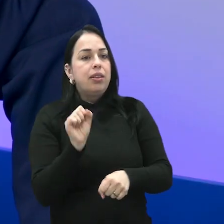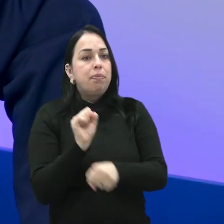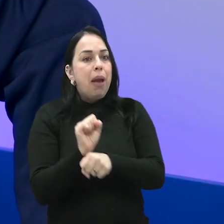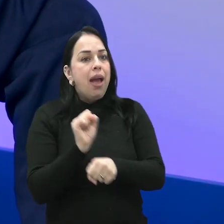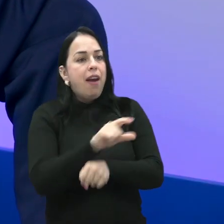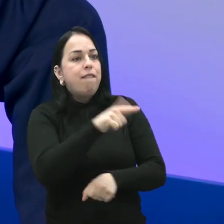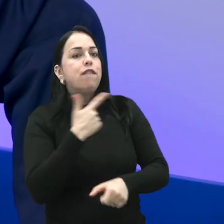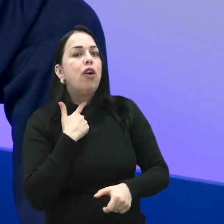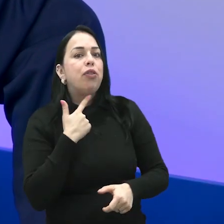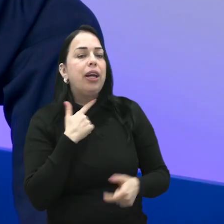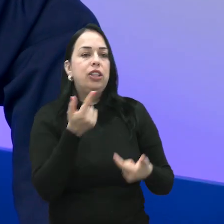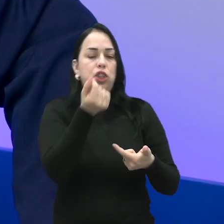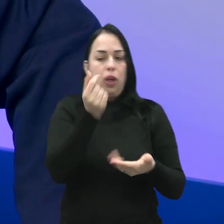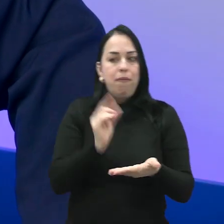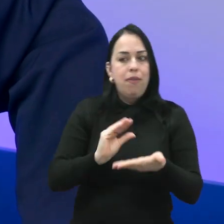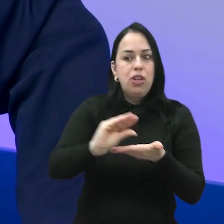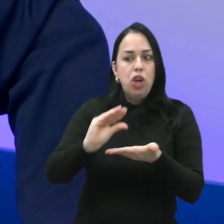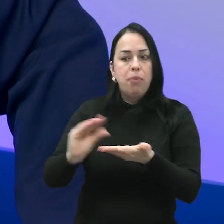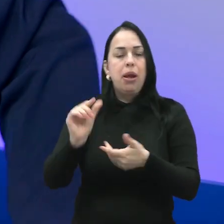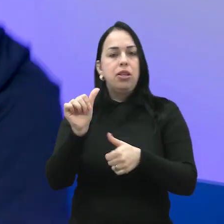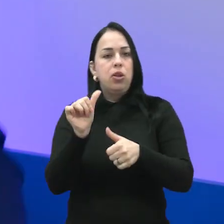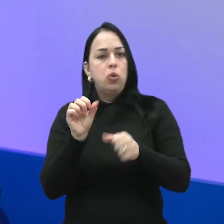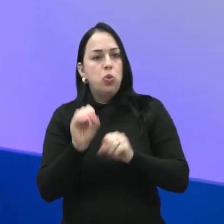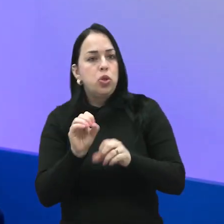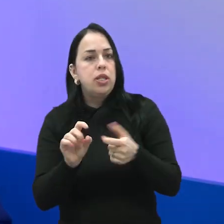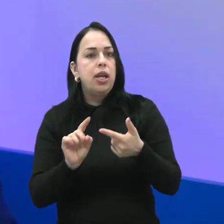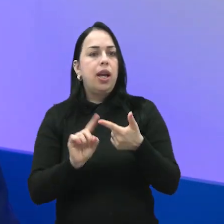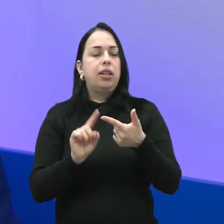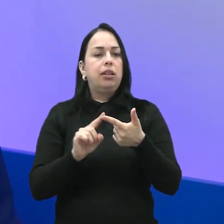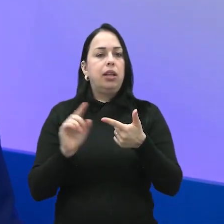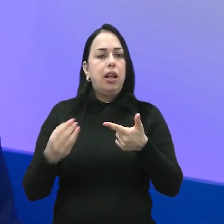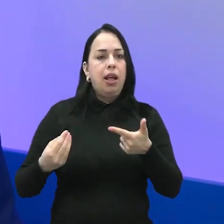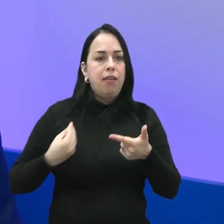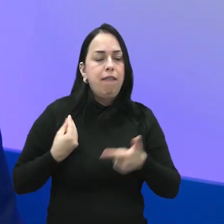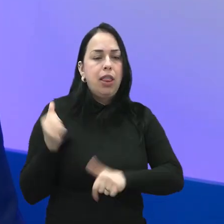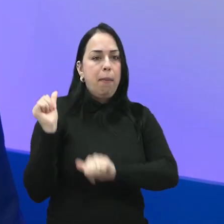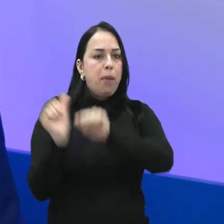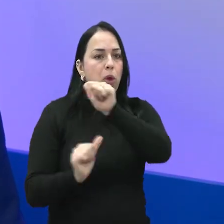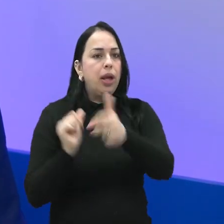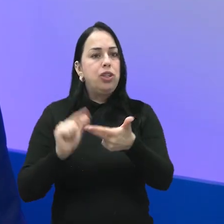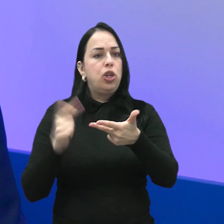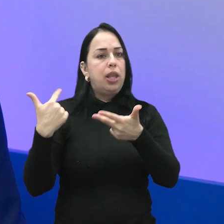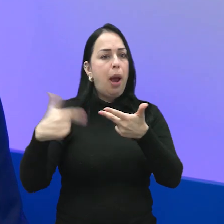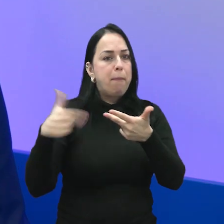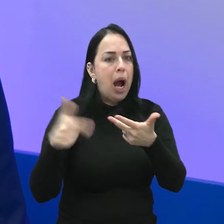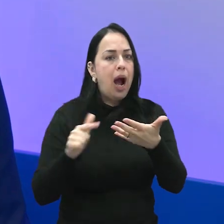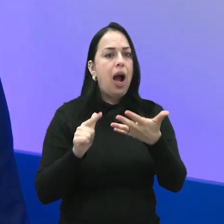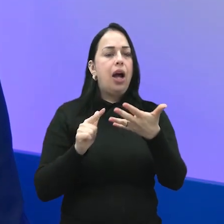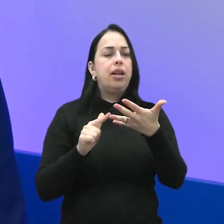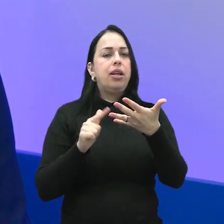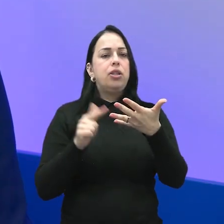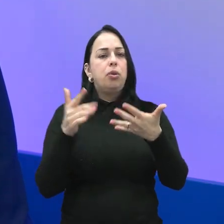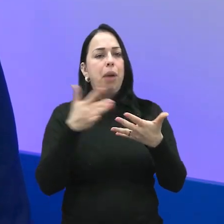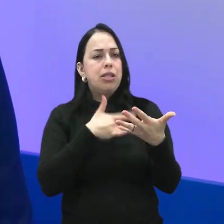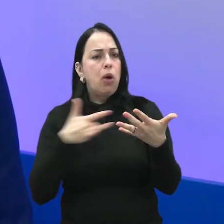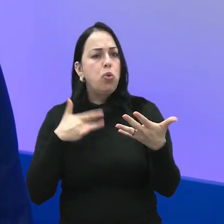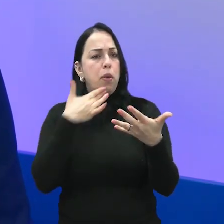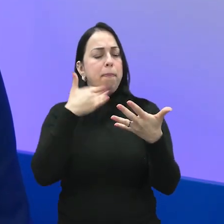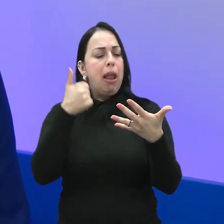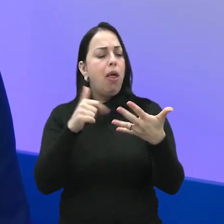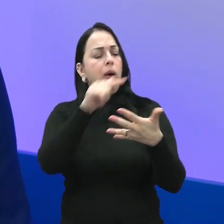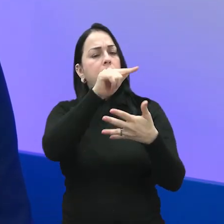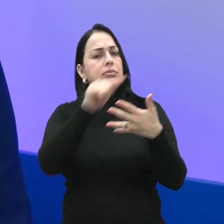tem expectativa de ensino, expectativa de mudar de vida, expectativa de crescer, expectativa de emprego, expectativa de uma